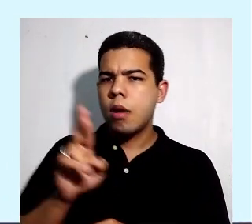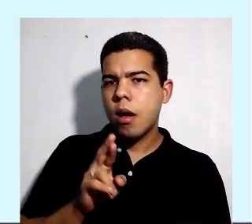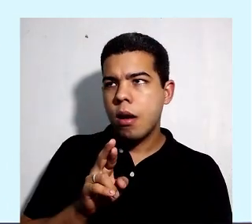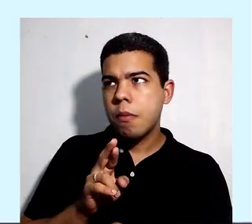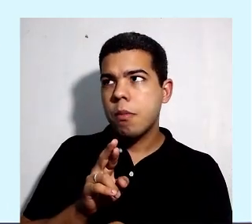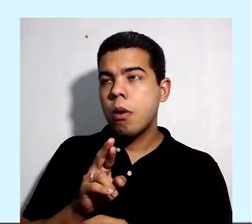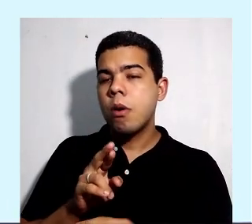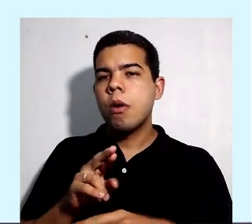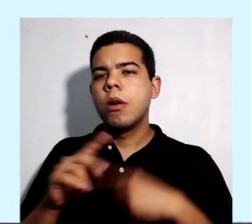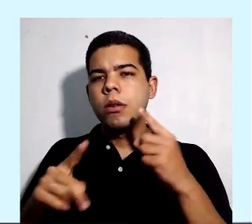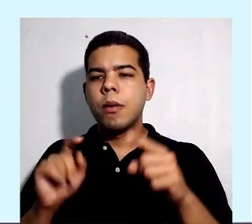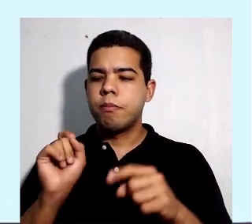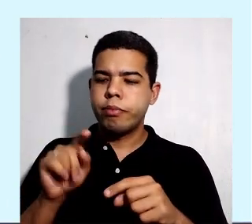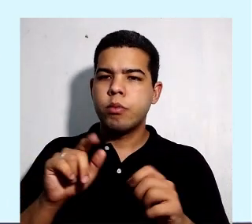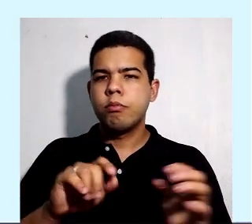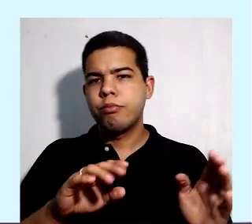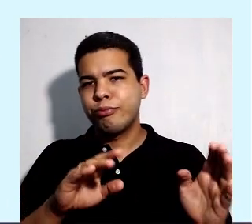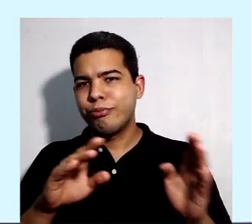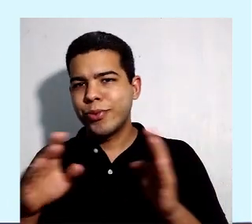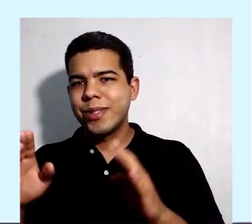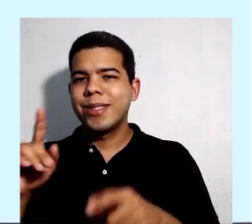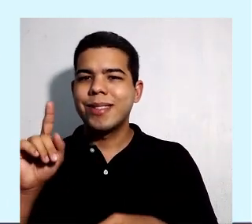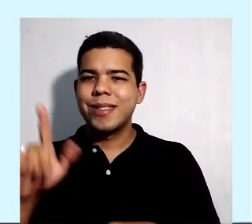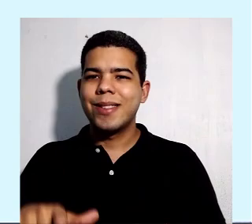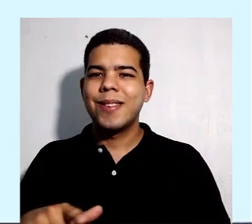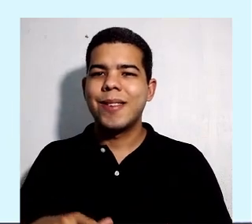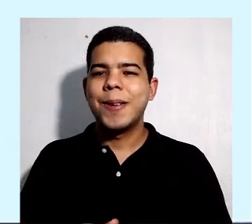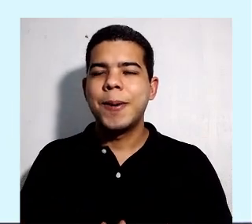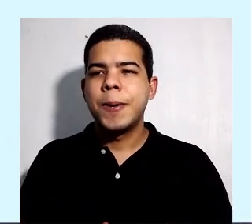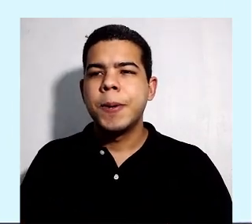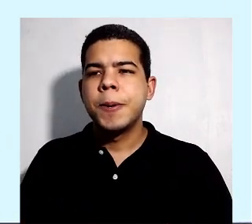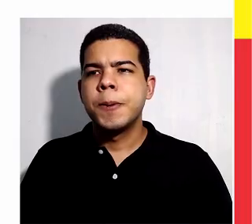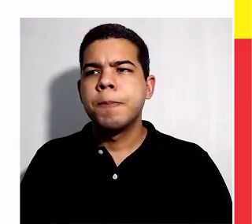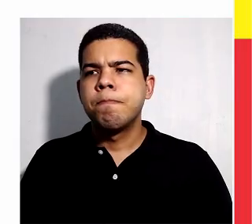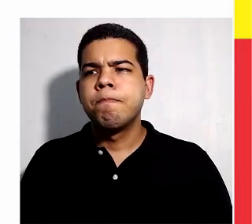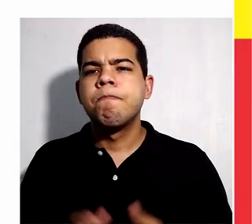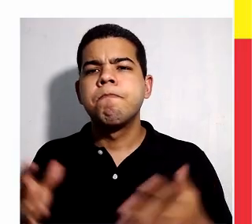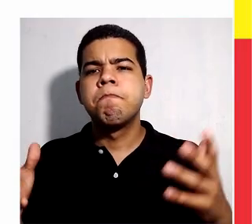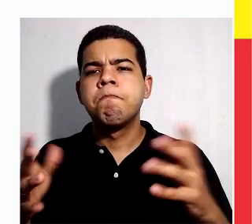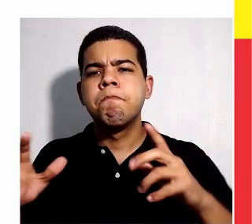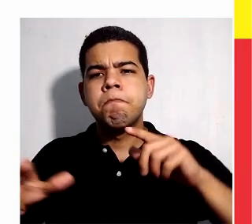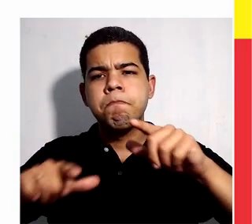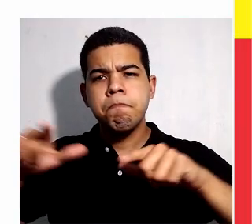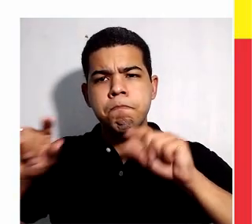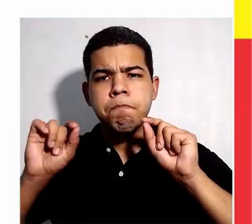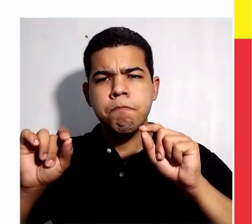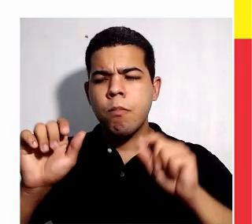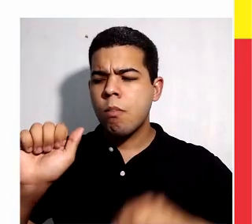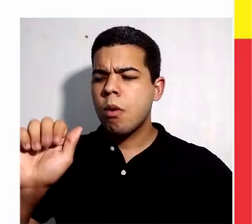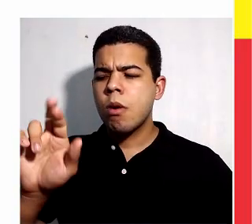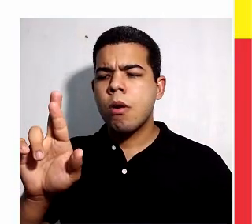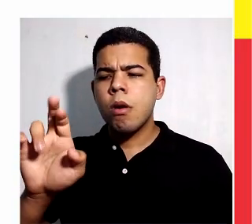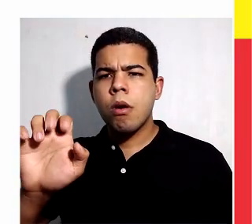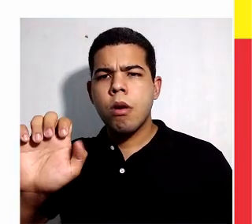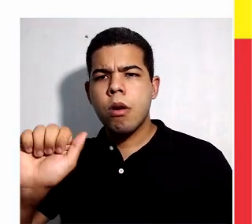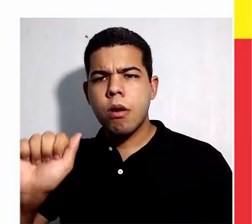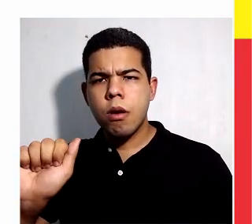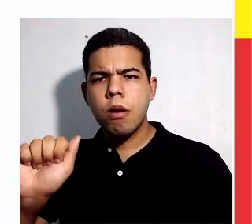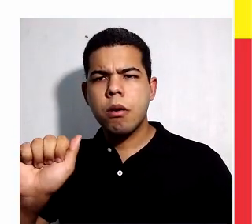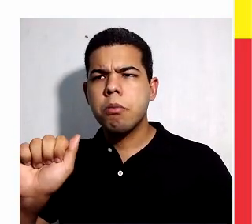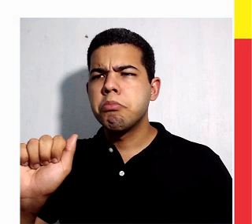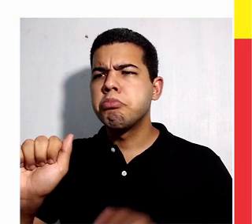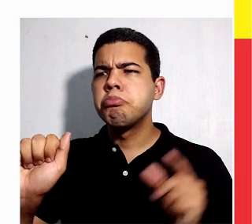play e retoma aí a assistir o vídeo e ver a explicação. Vamos lá. Vamos hoje trabalhar o que é área, né? A área de